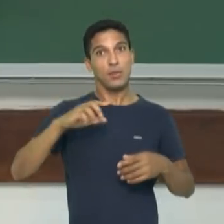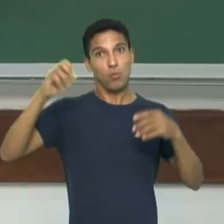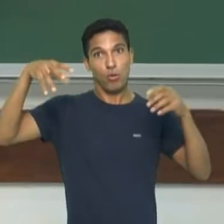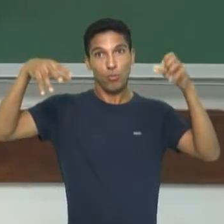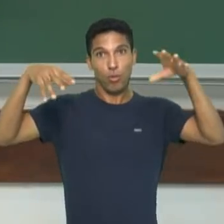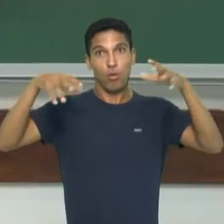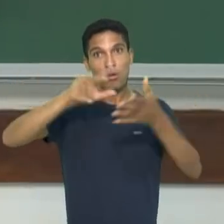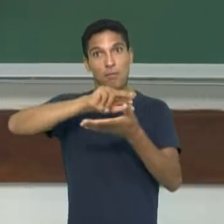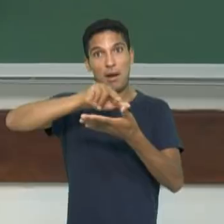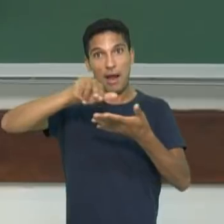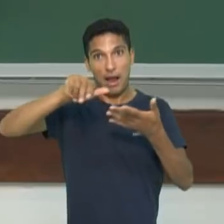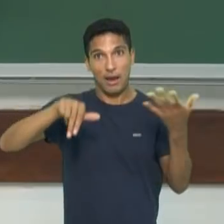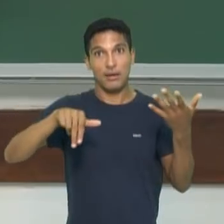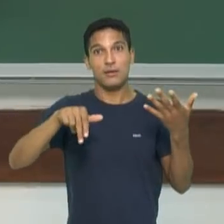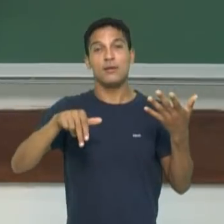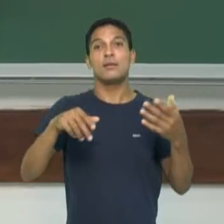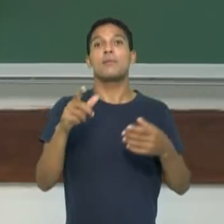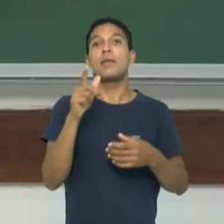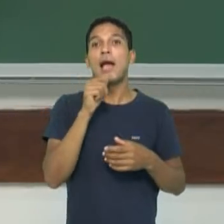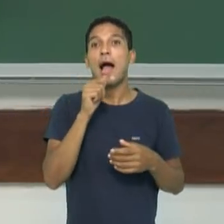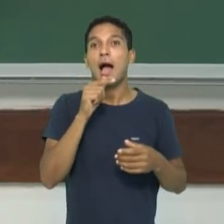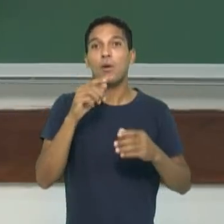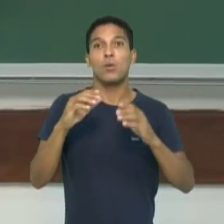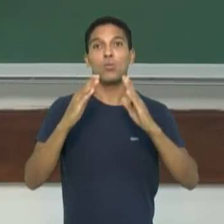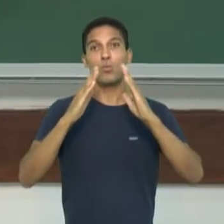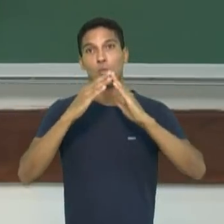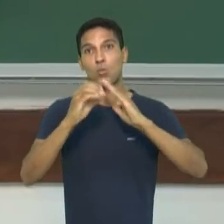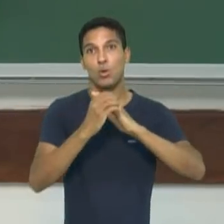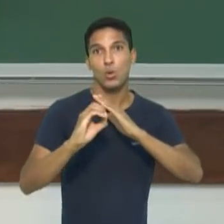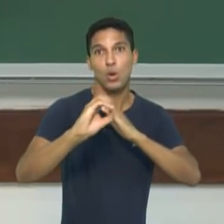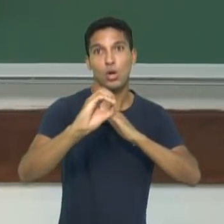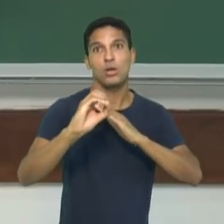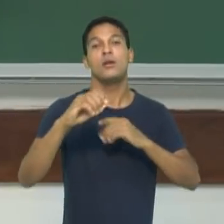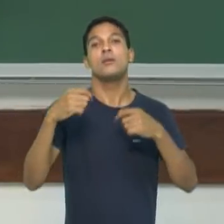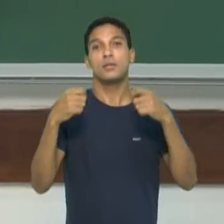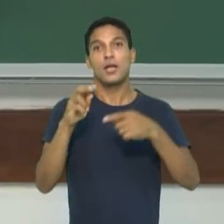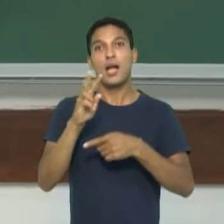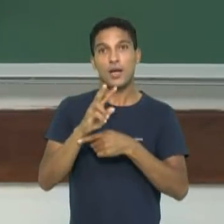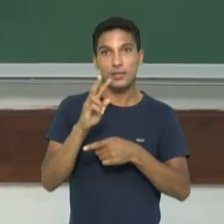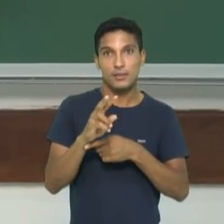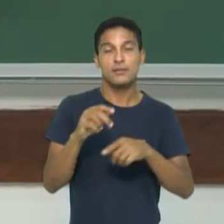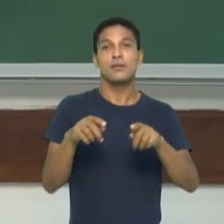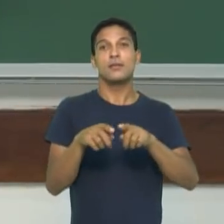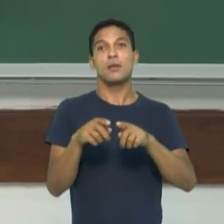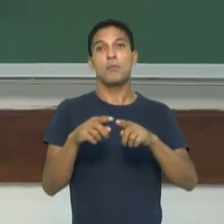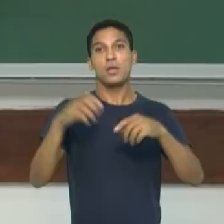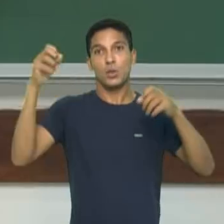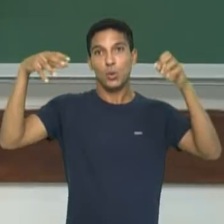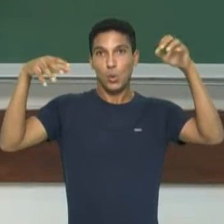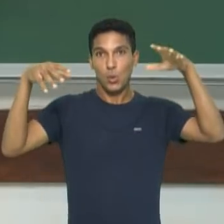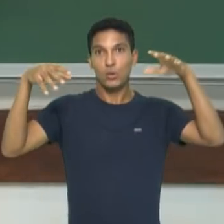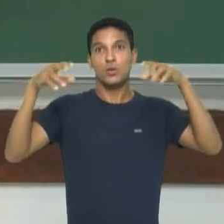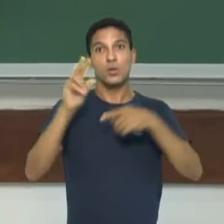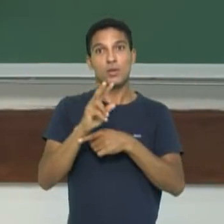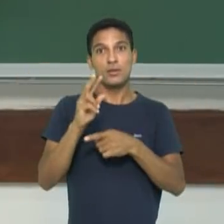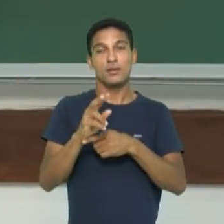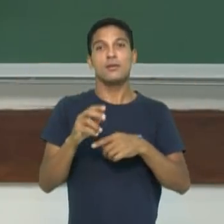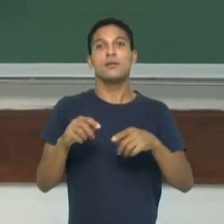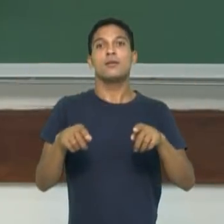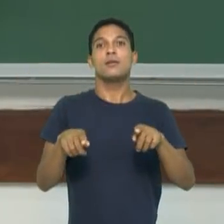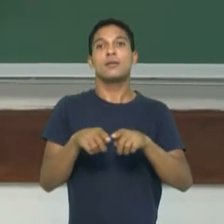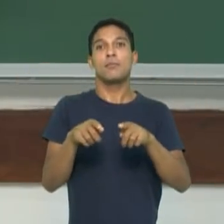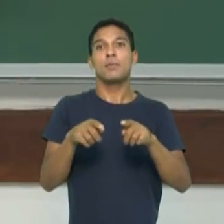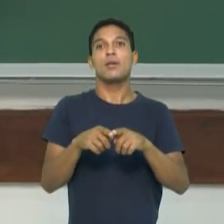Preservar, vamos economizar água, economizar a luz, vamos reciclar, por isso a nossa maquete pode ser também com